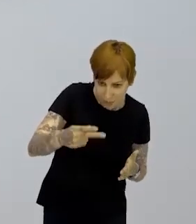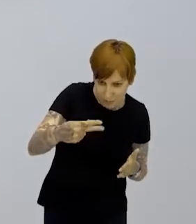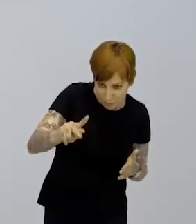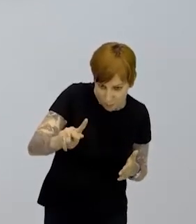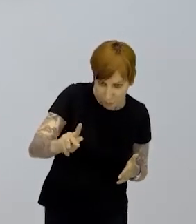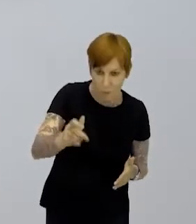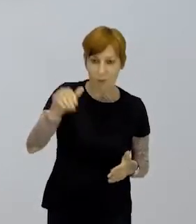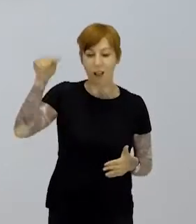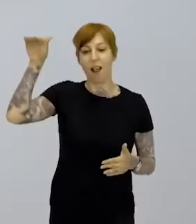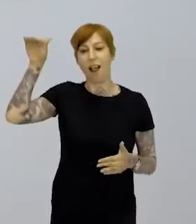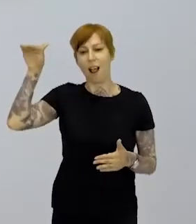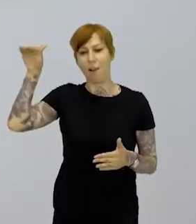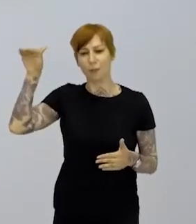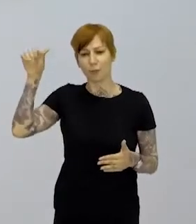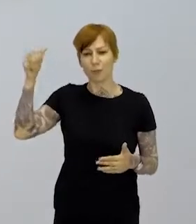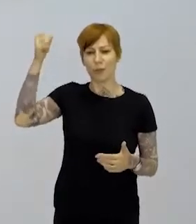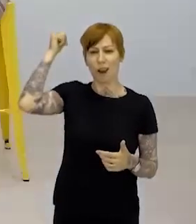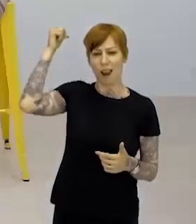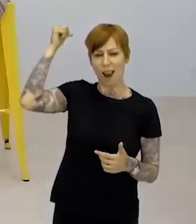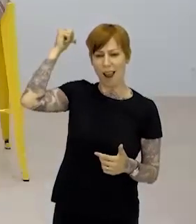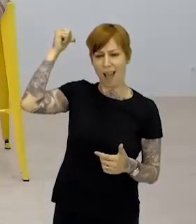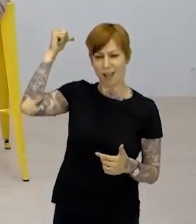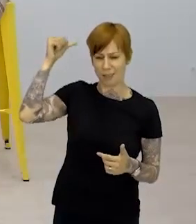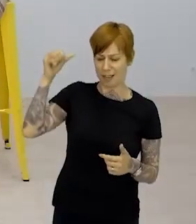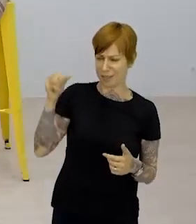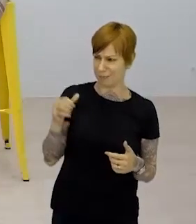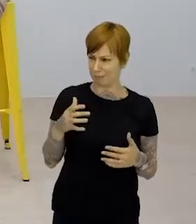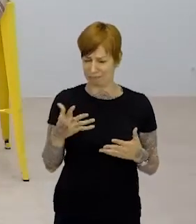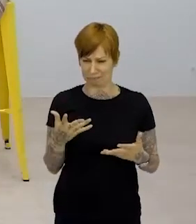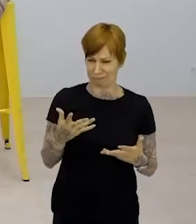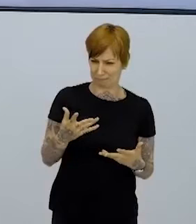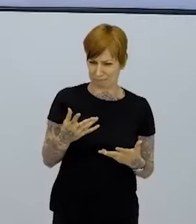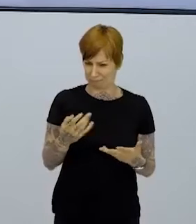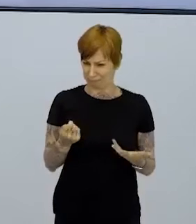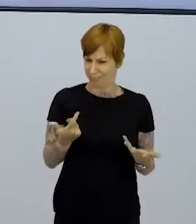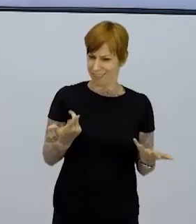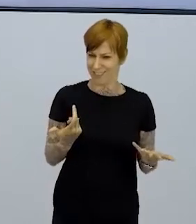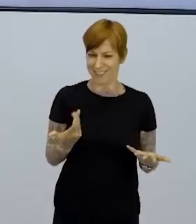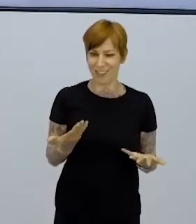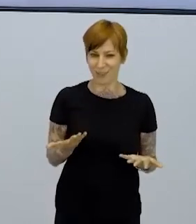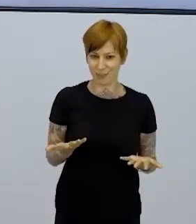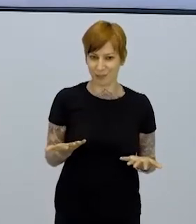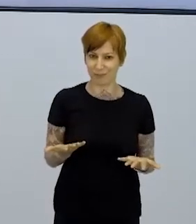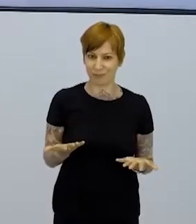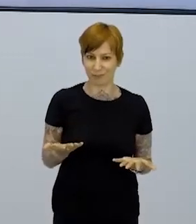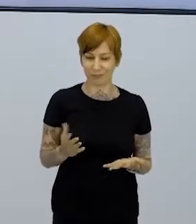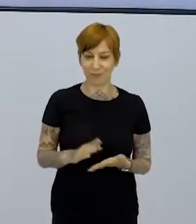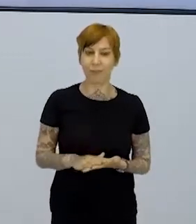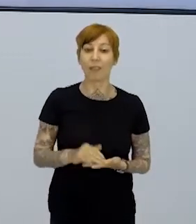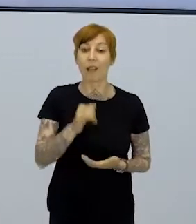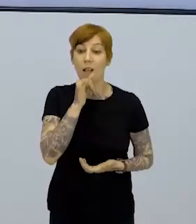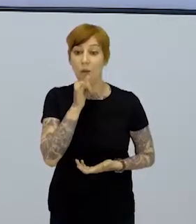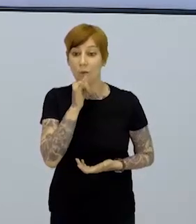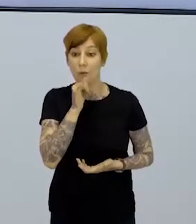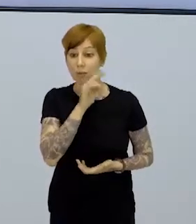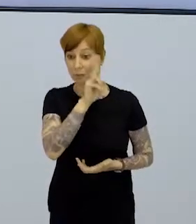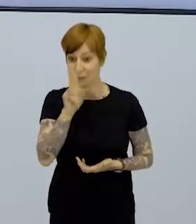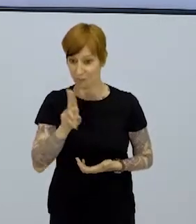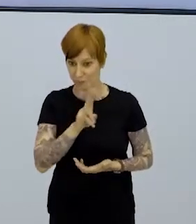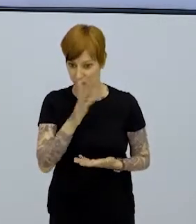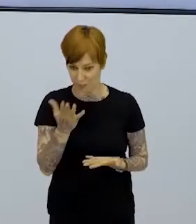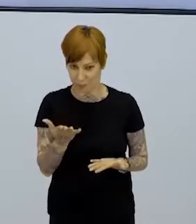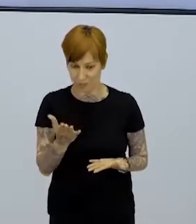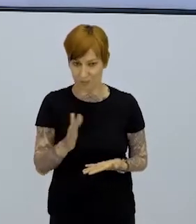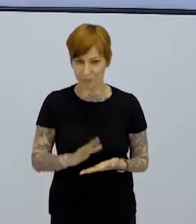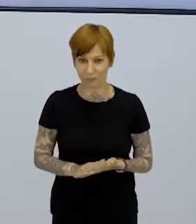nossos estudantes, que é chocante. Hábitos da cultura mesmo, né, Fabi? Eu vou até usar o exemplo que foi muito oportuno. Tinha